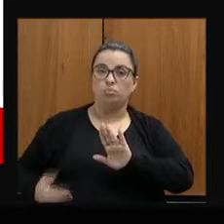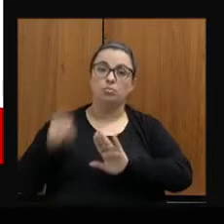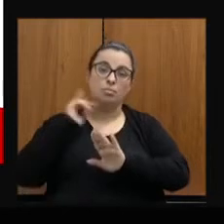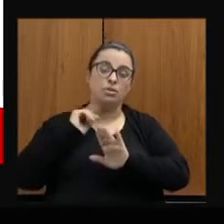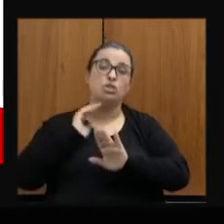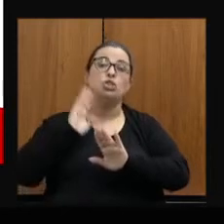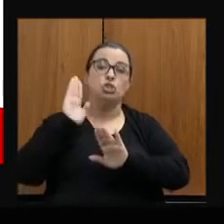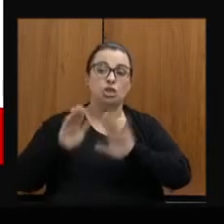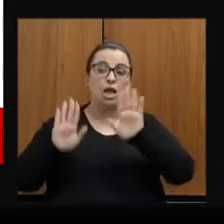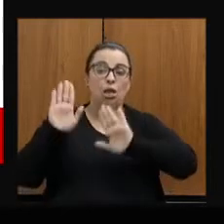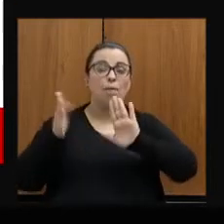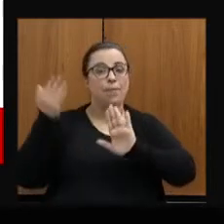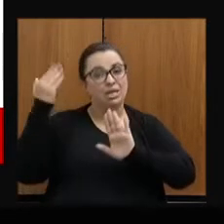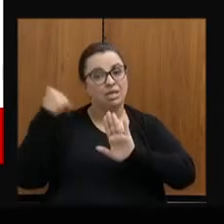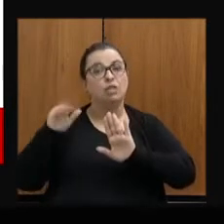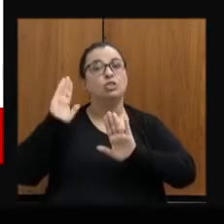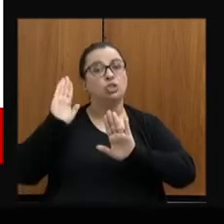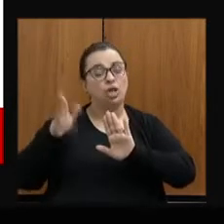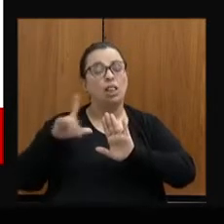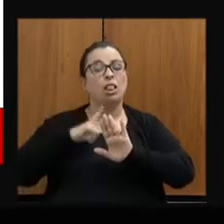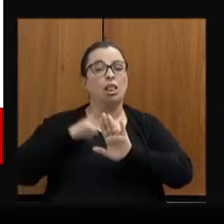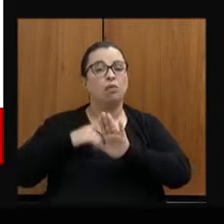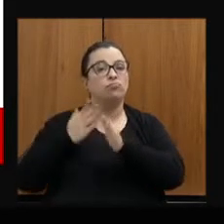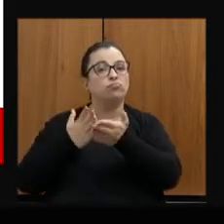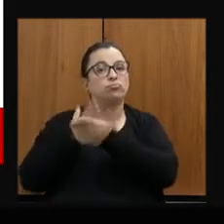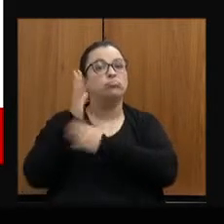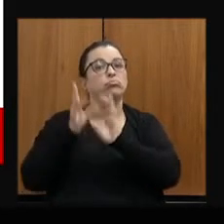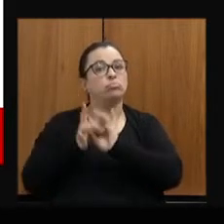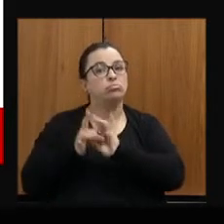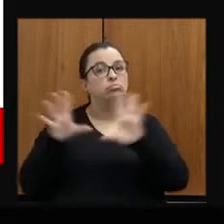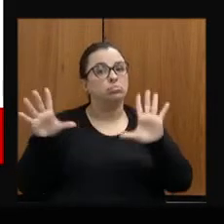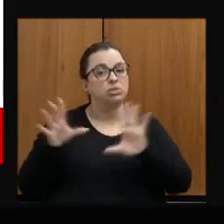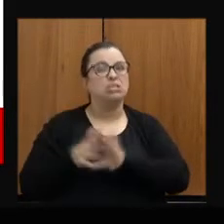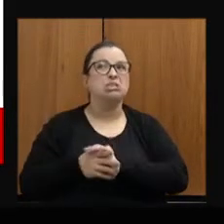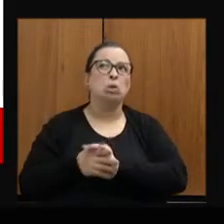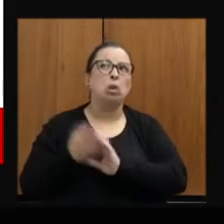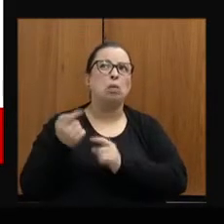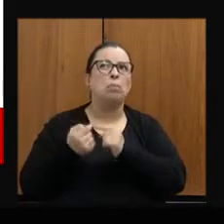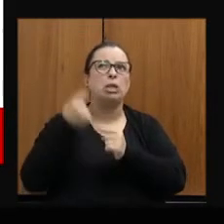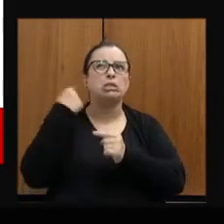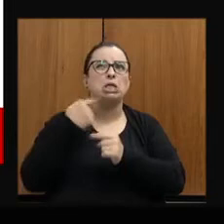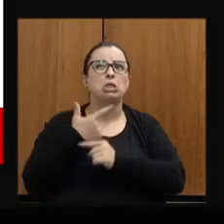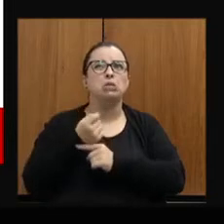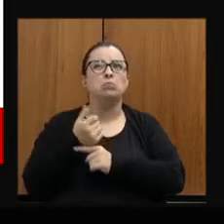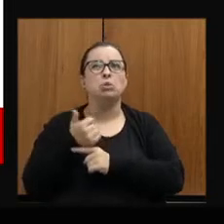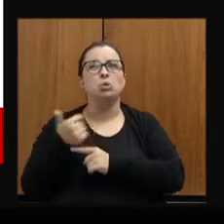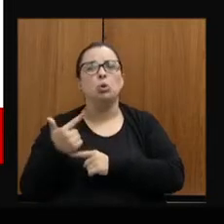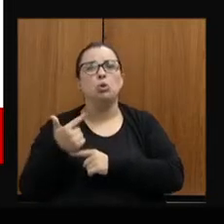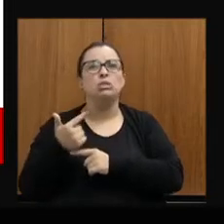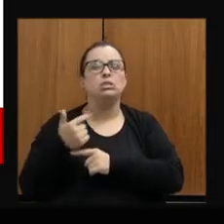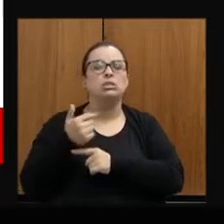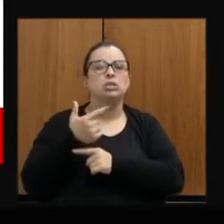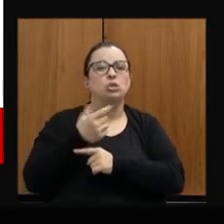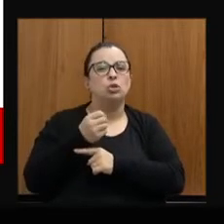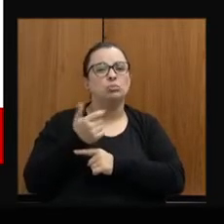concedida isso a 2012/2013 né